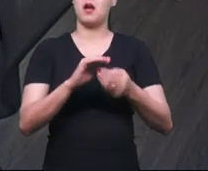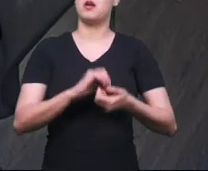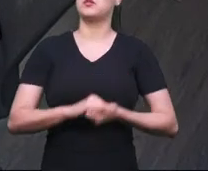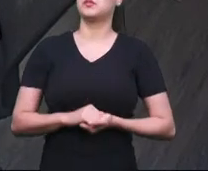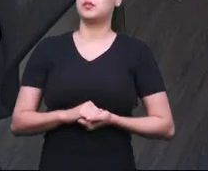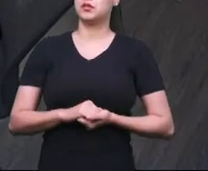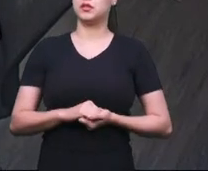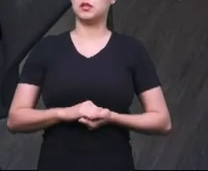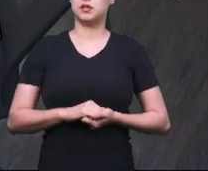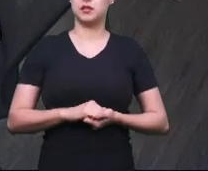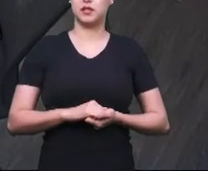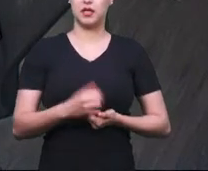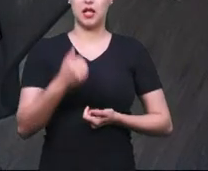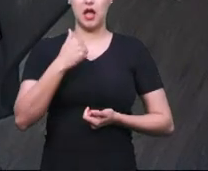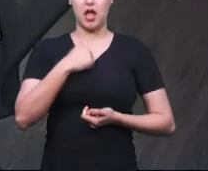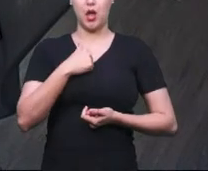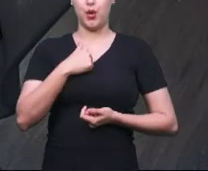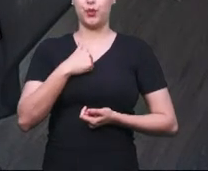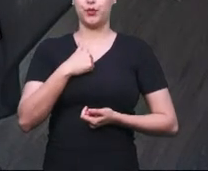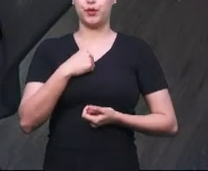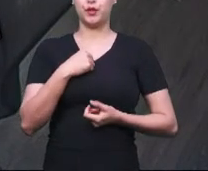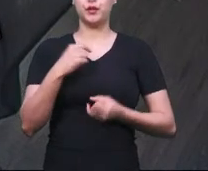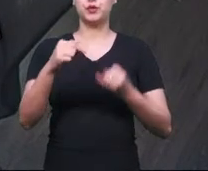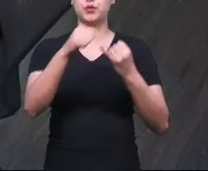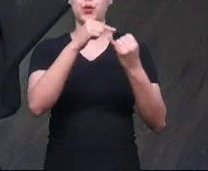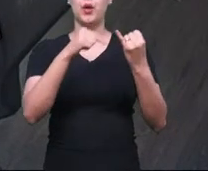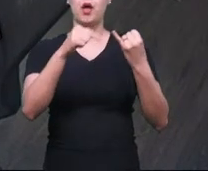Eu fiz eletrotécnica na Escola Técnica Federal,